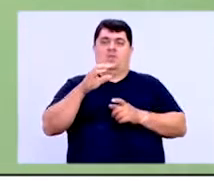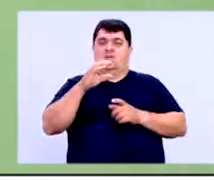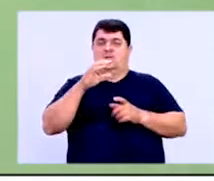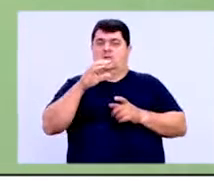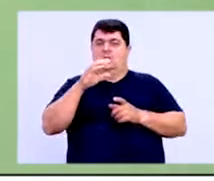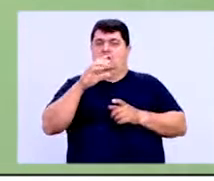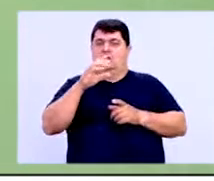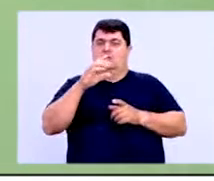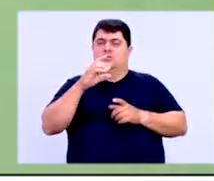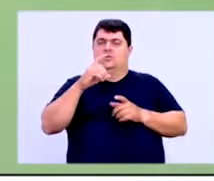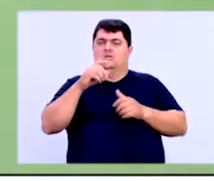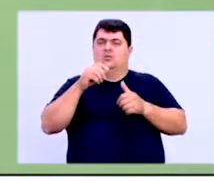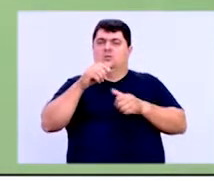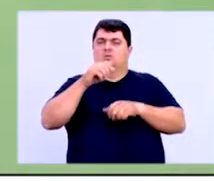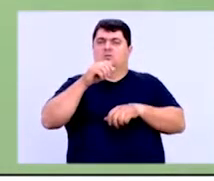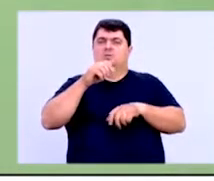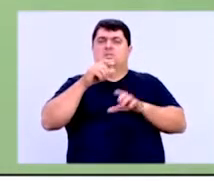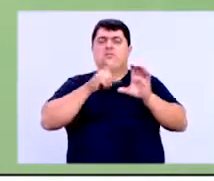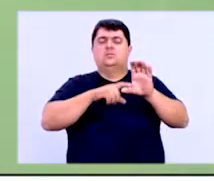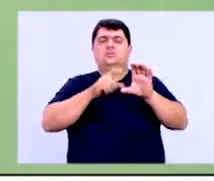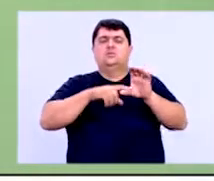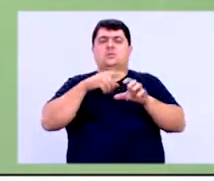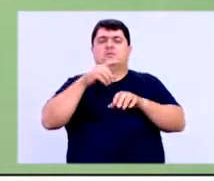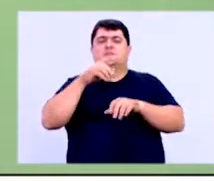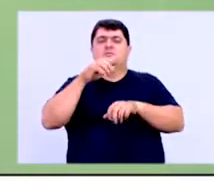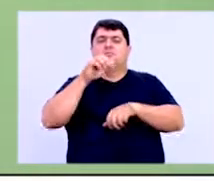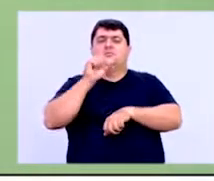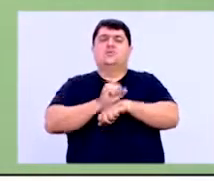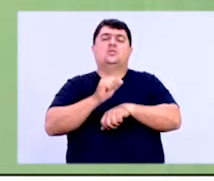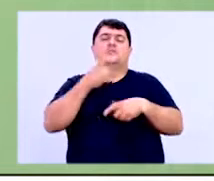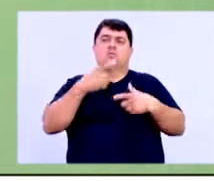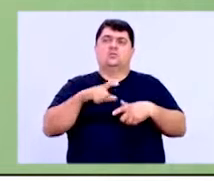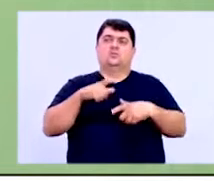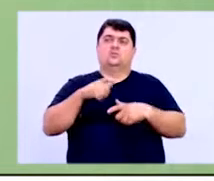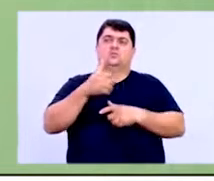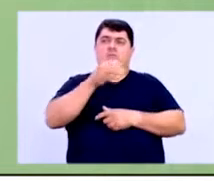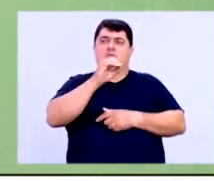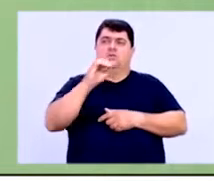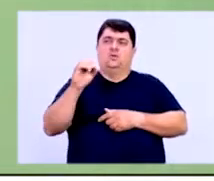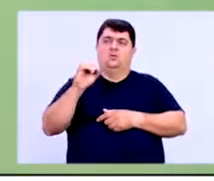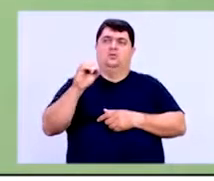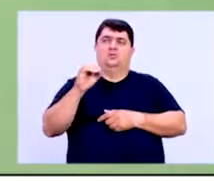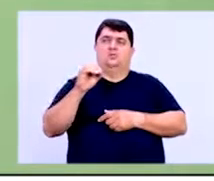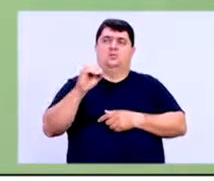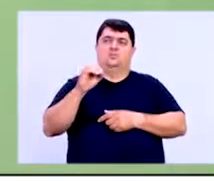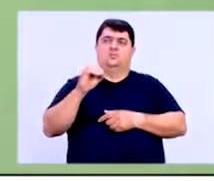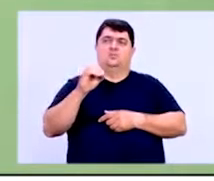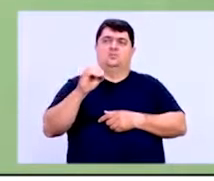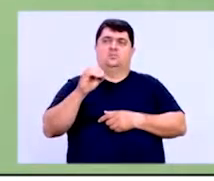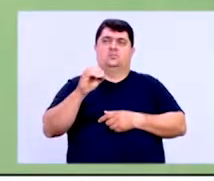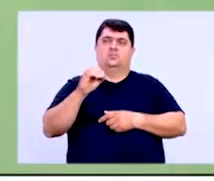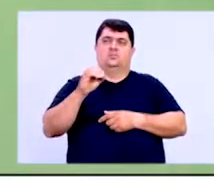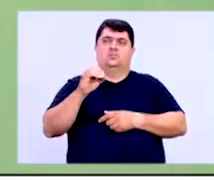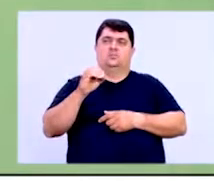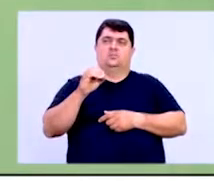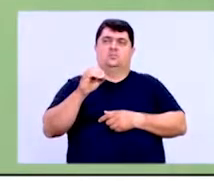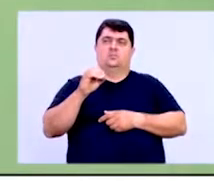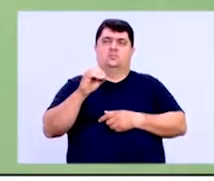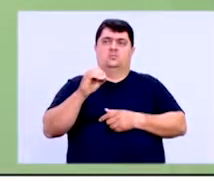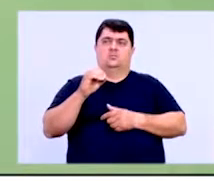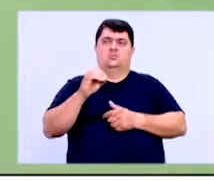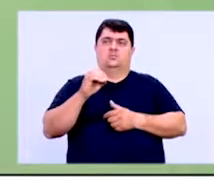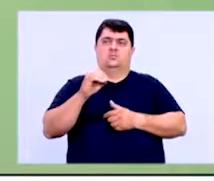fixas. Cadê elas? Aqui, ó. Custo de despesa aqui, fixa, 100 mil. Despesas fixas, 40